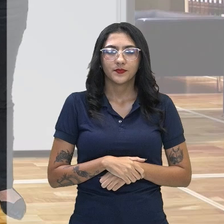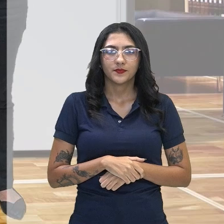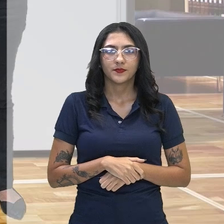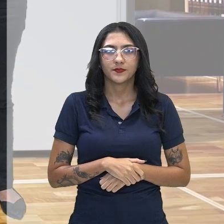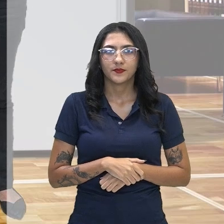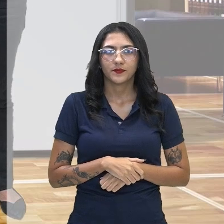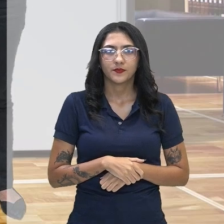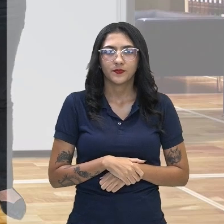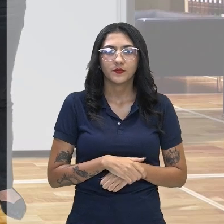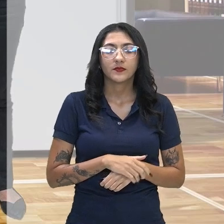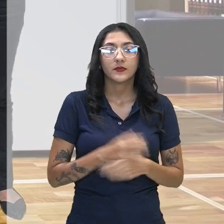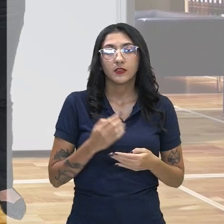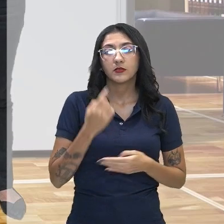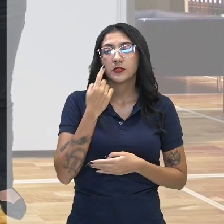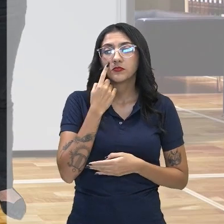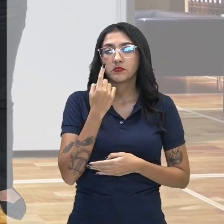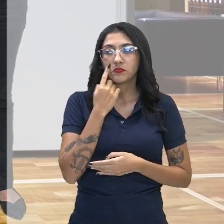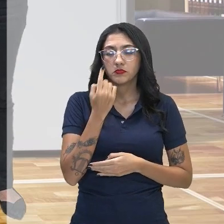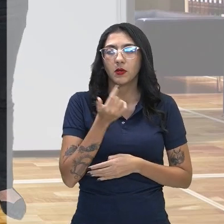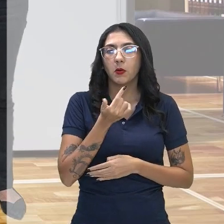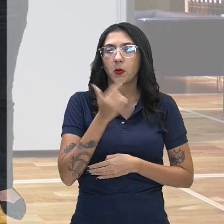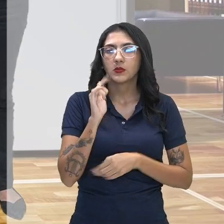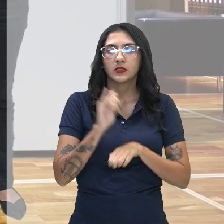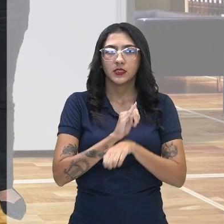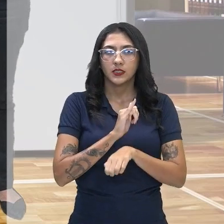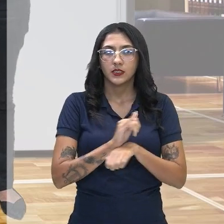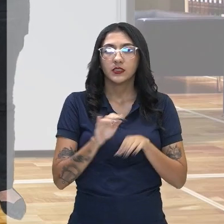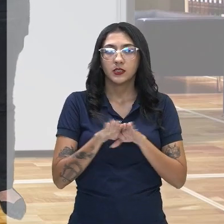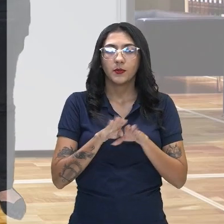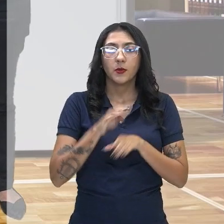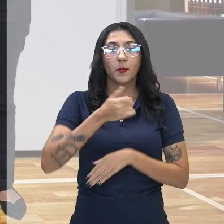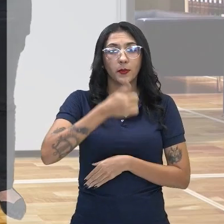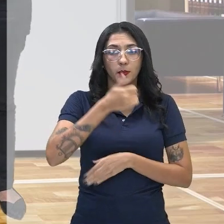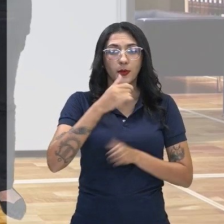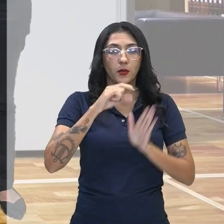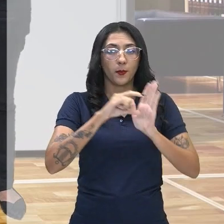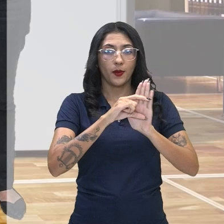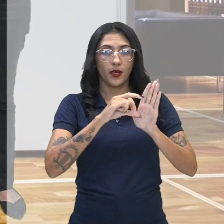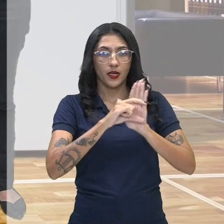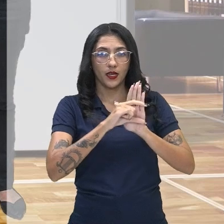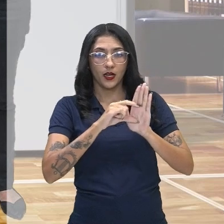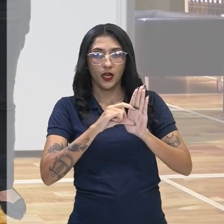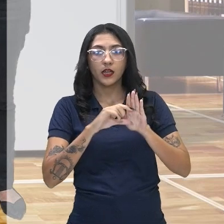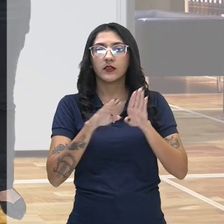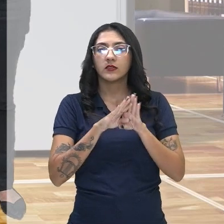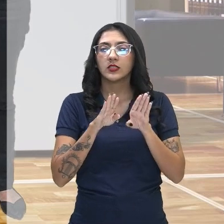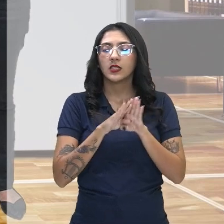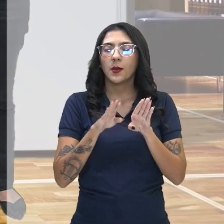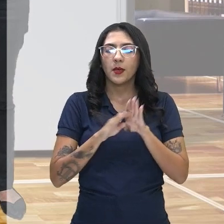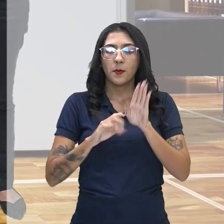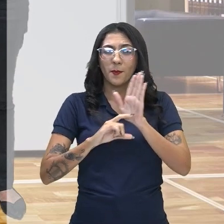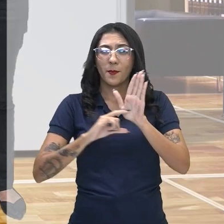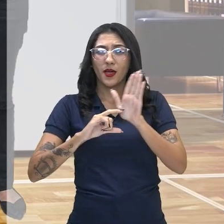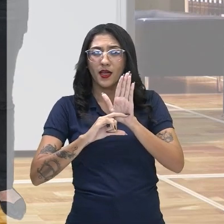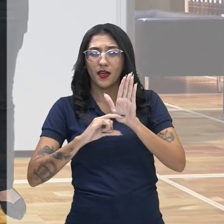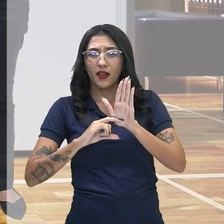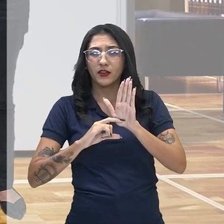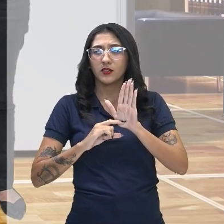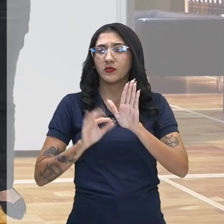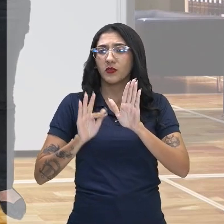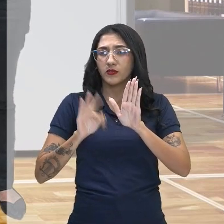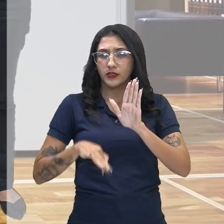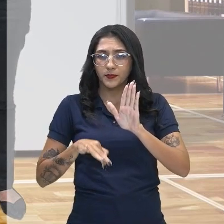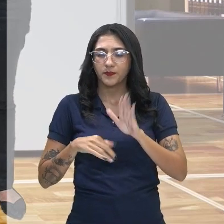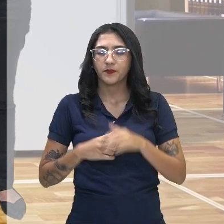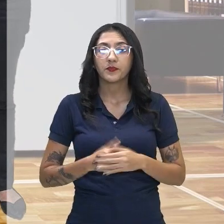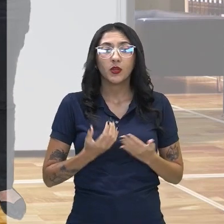para utilizar a estratégia skimming, o primeiro e último parágrafos. Então, assim, se você já